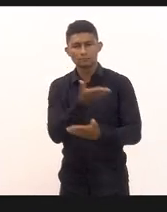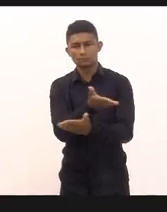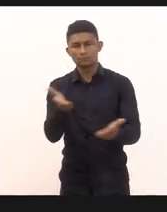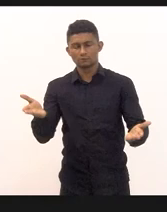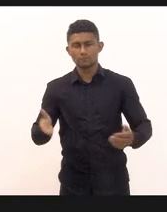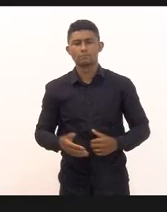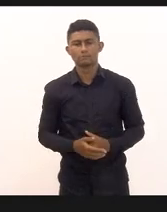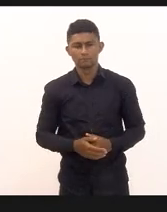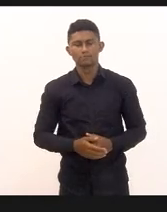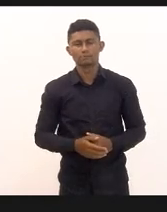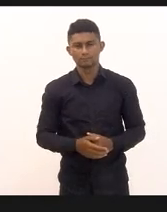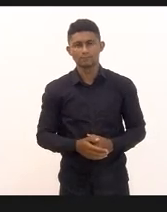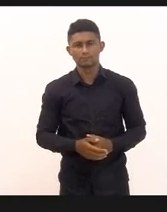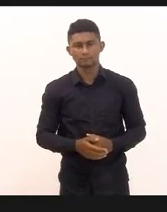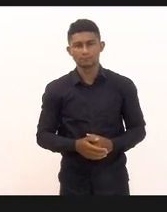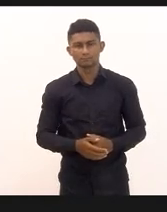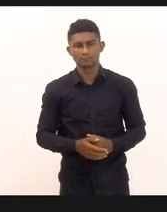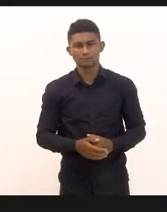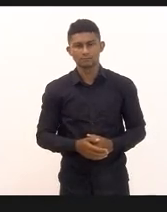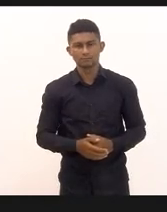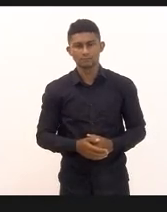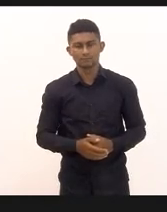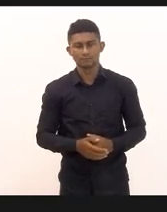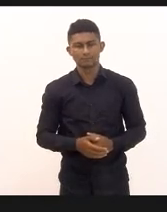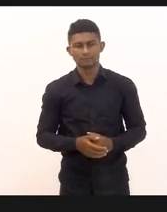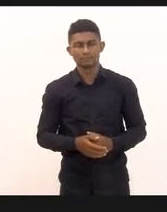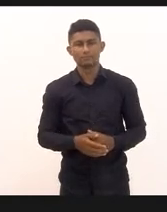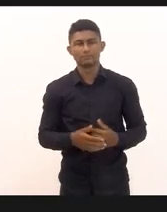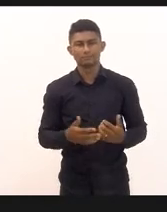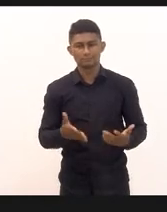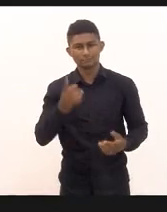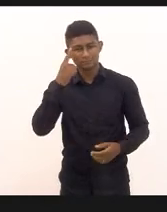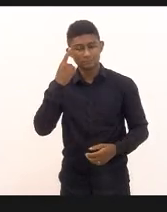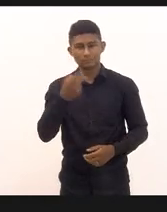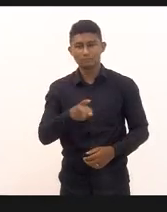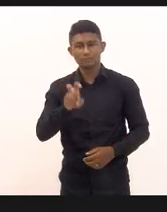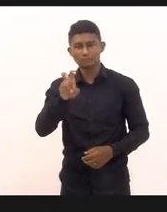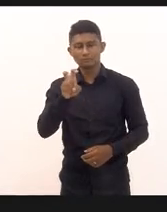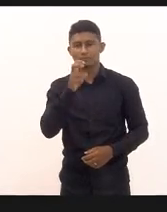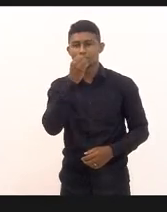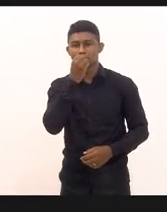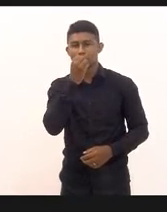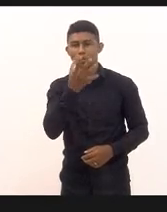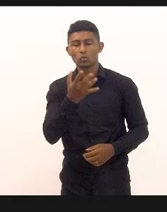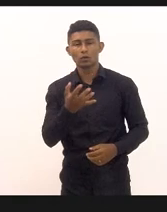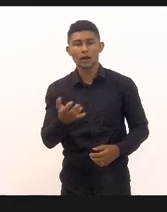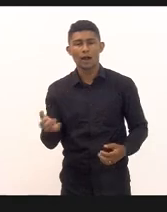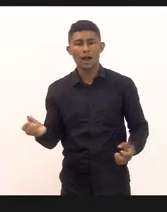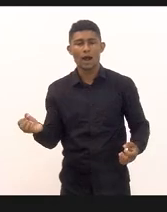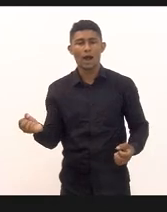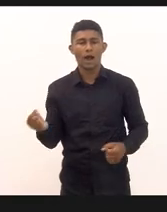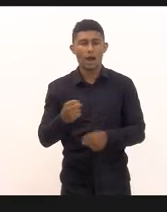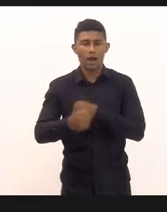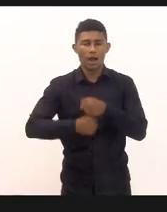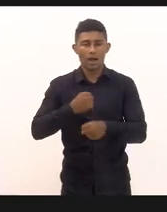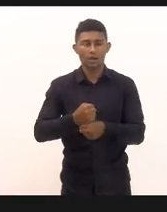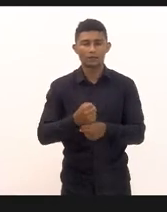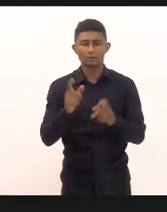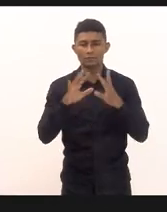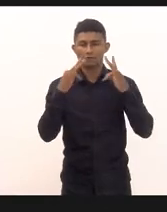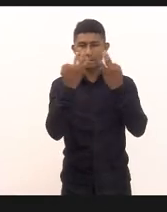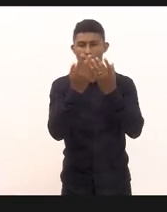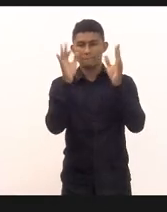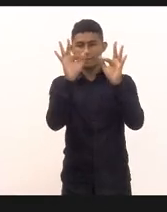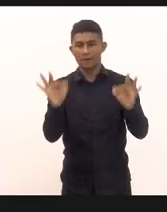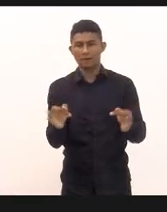um, mesmo já estando já no dia 5, um bom ano para todos aí, felicidades em família. Valeu,